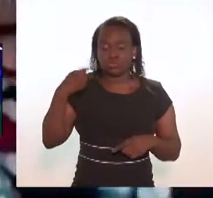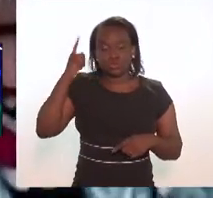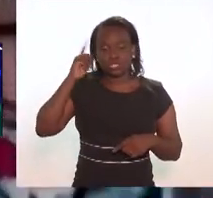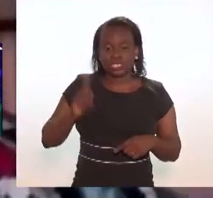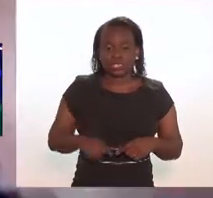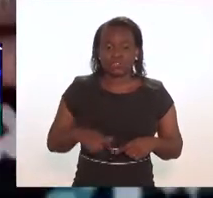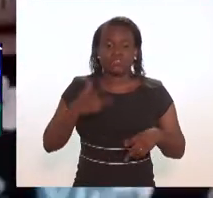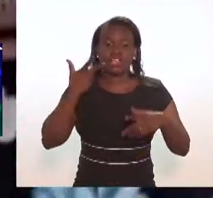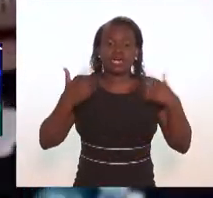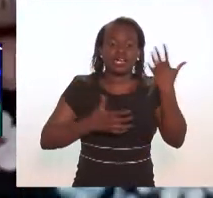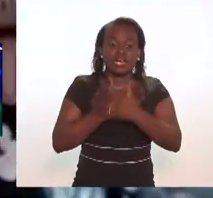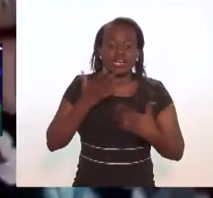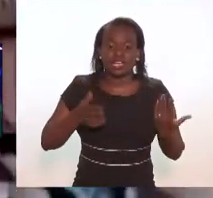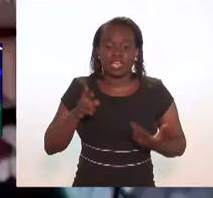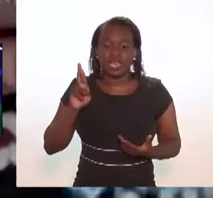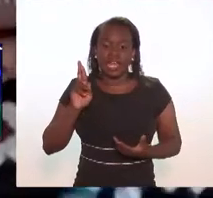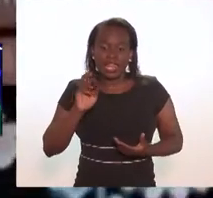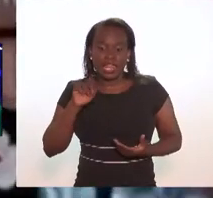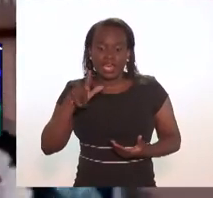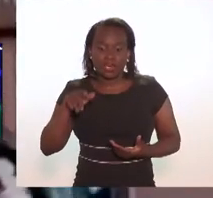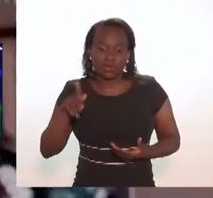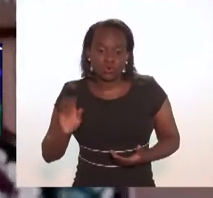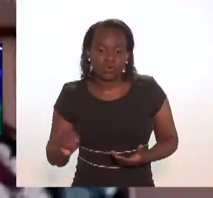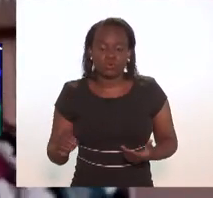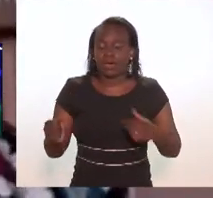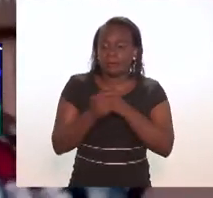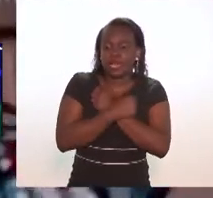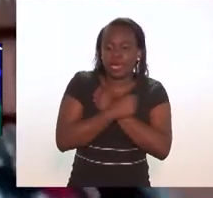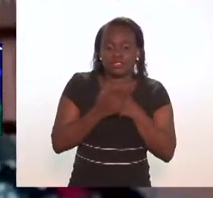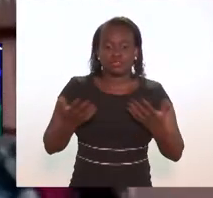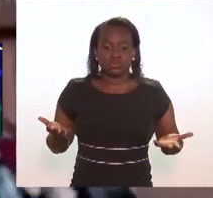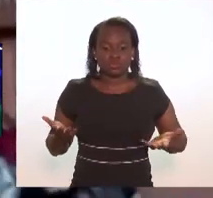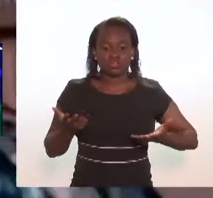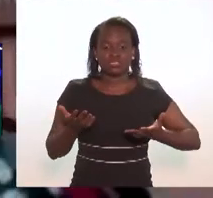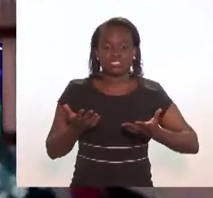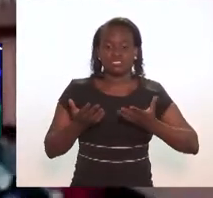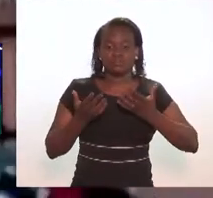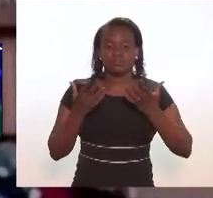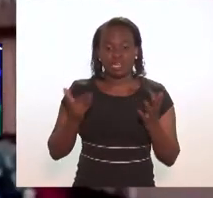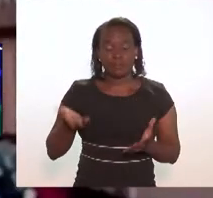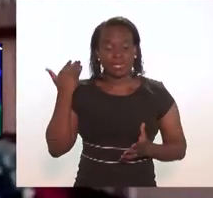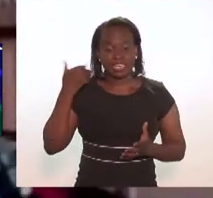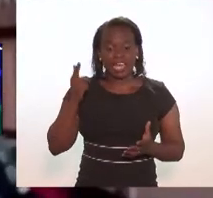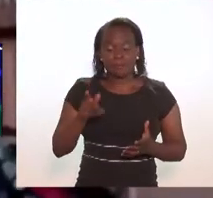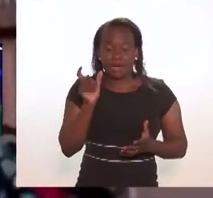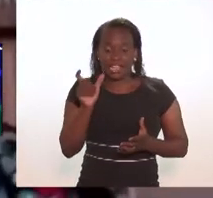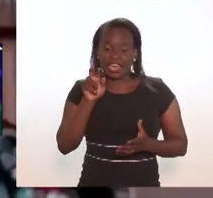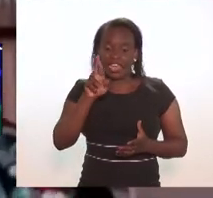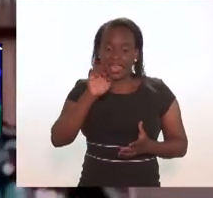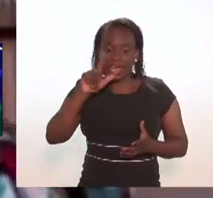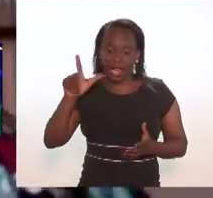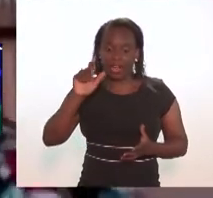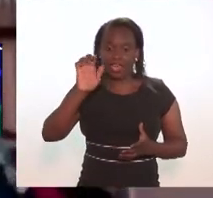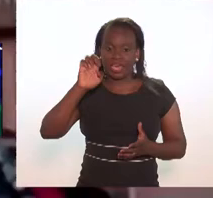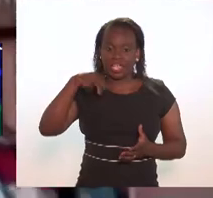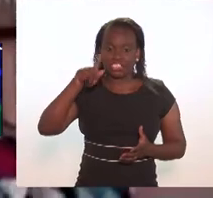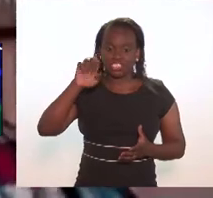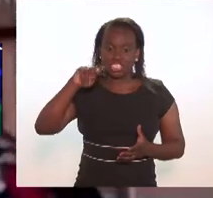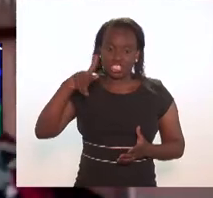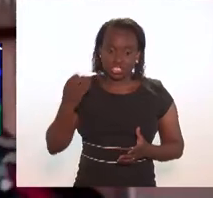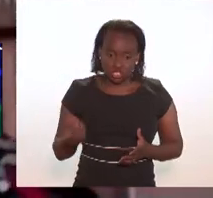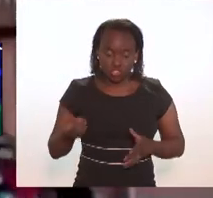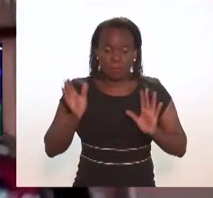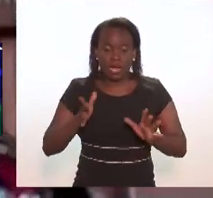canta realengo, alô, alô, realengo, aquele abraço. Mas realengo era real engenho. Só que os negros e